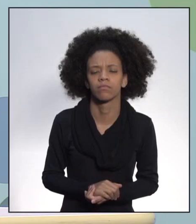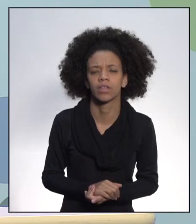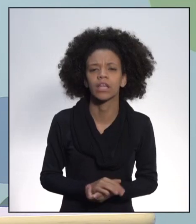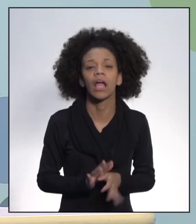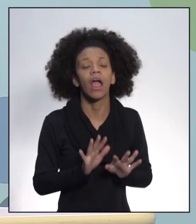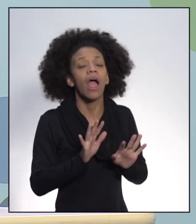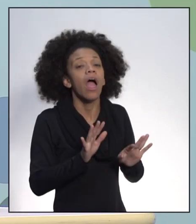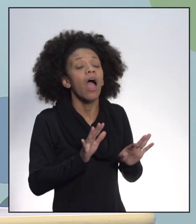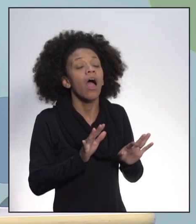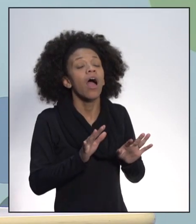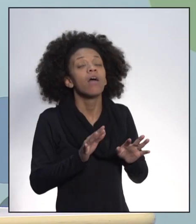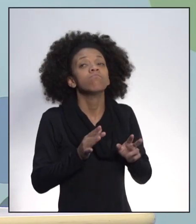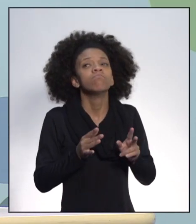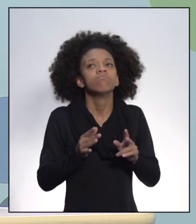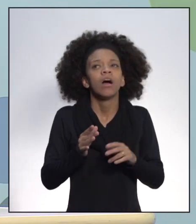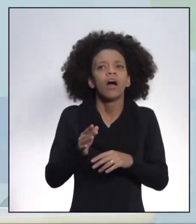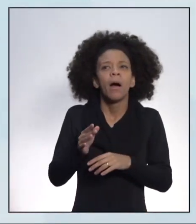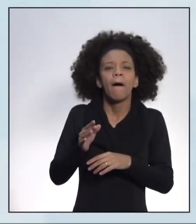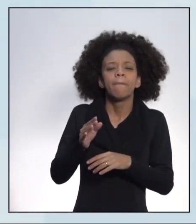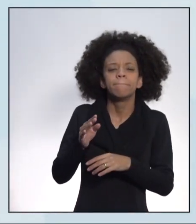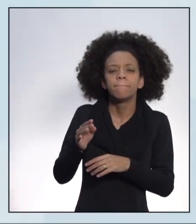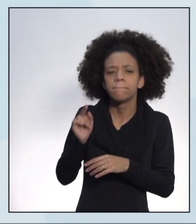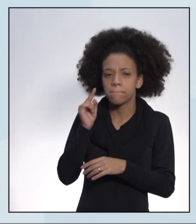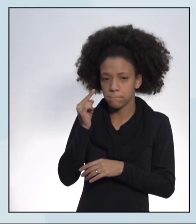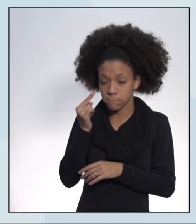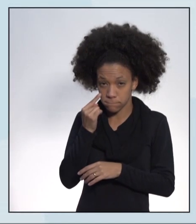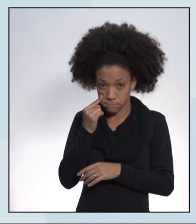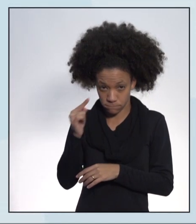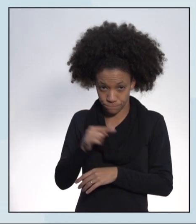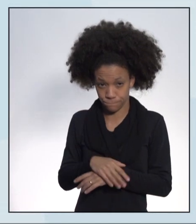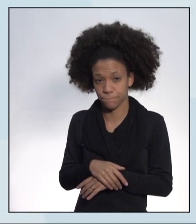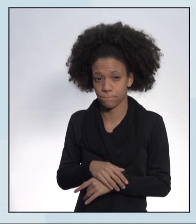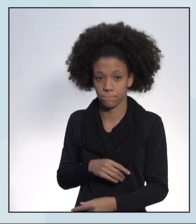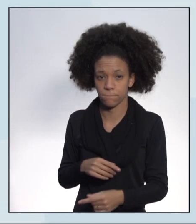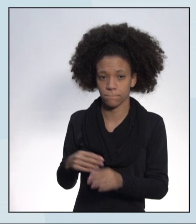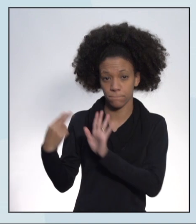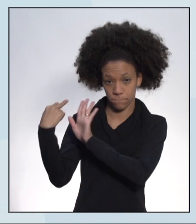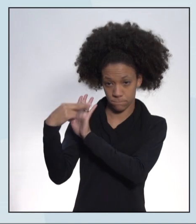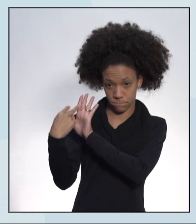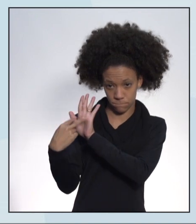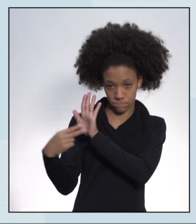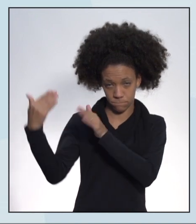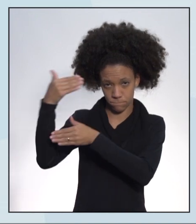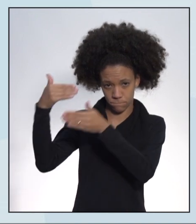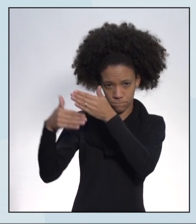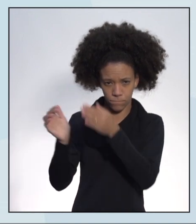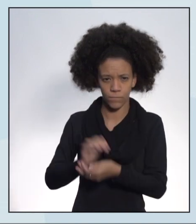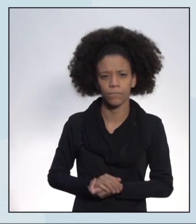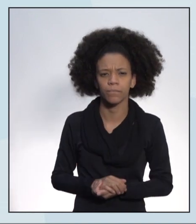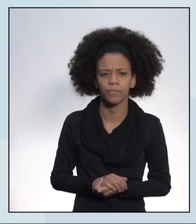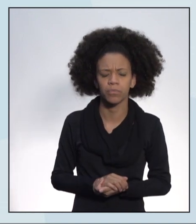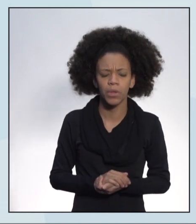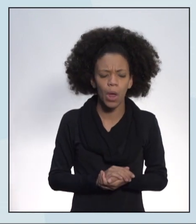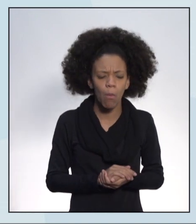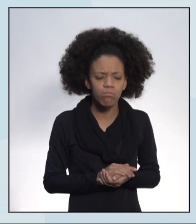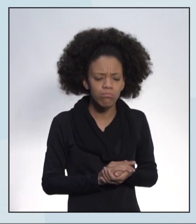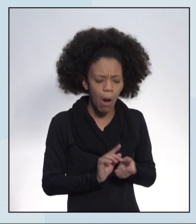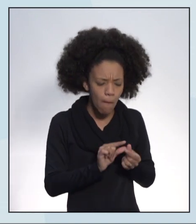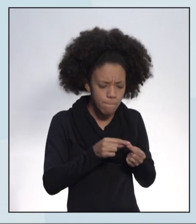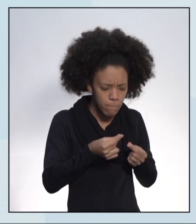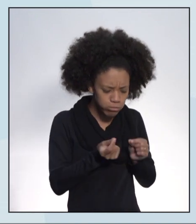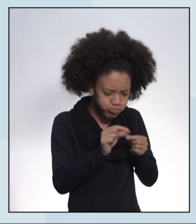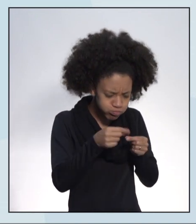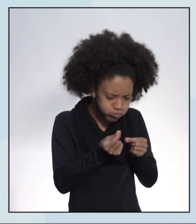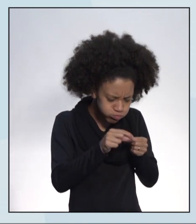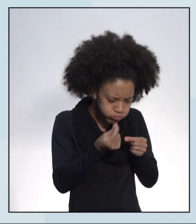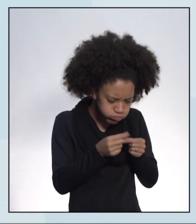Veremos agora um apólogo, Machado de Assis. Era uma vez uma agulha que disse a um novelo de